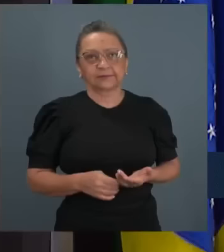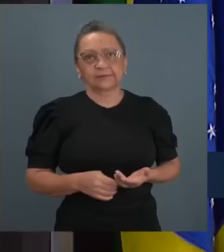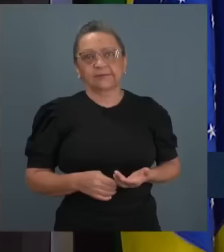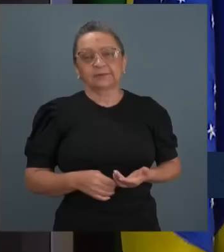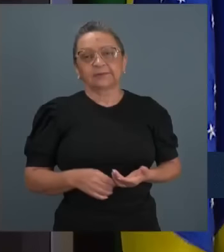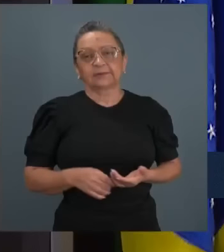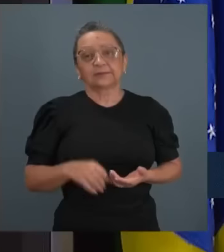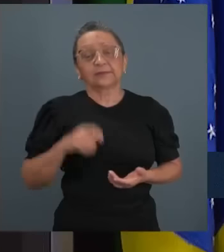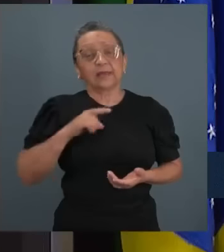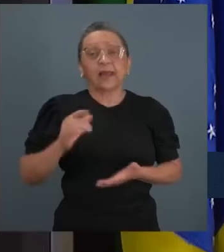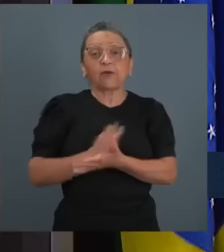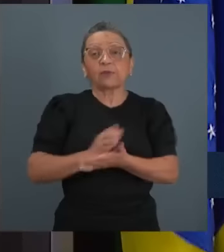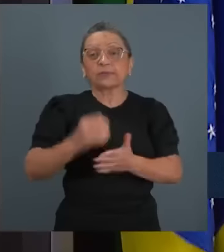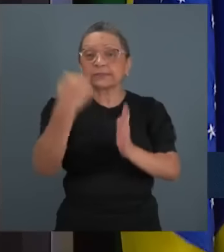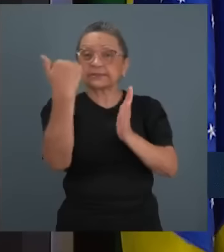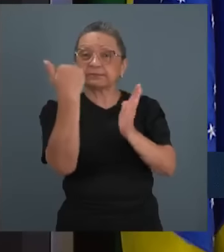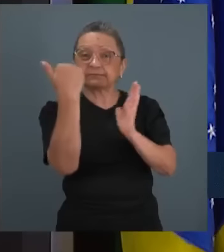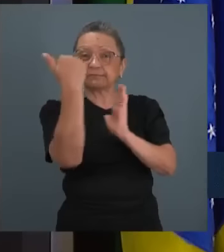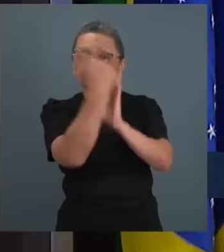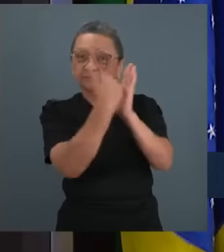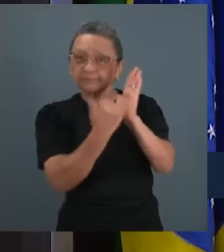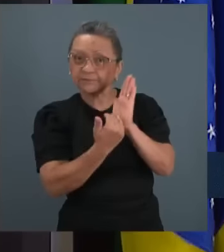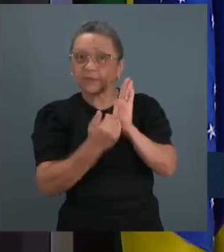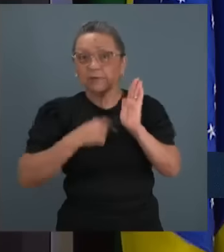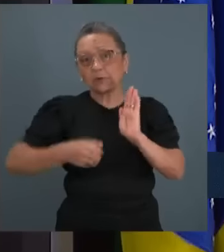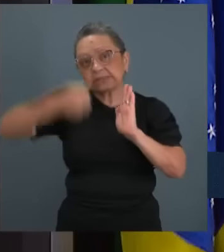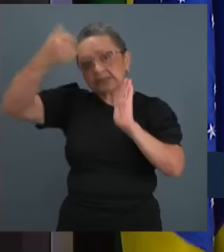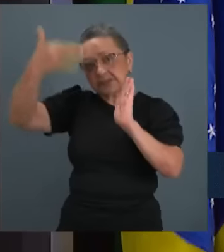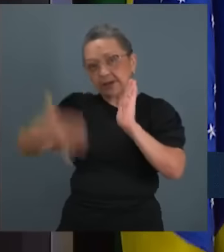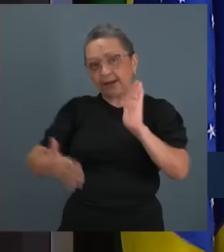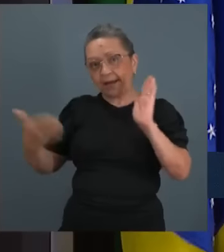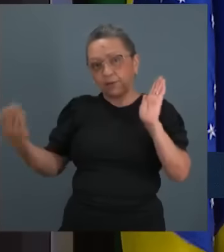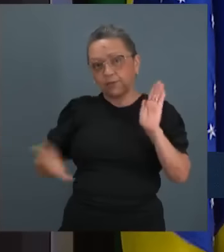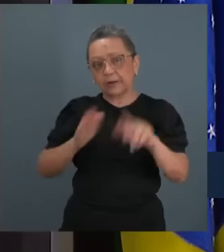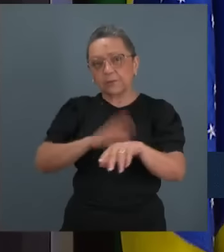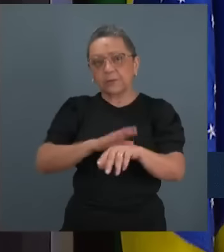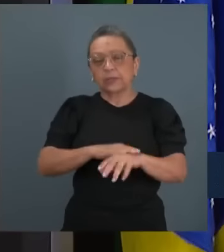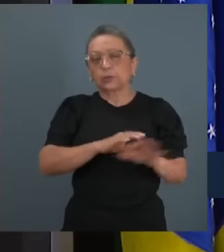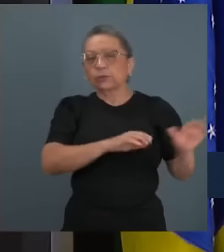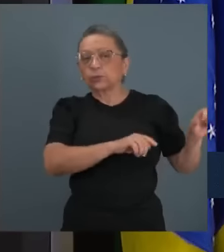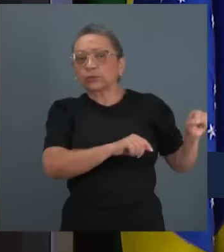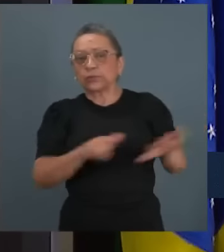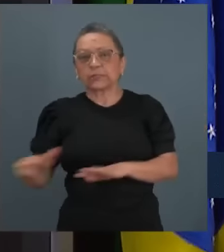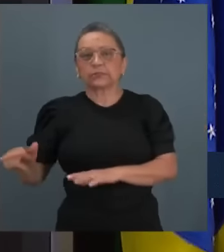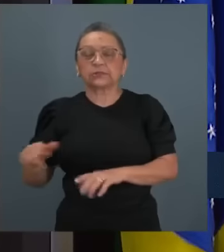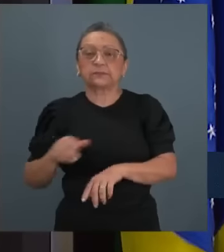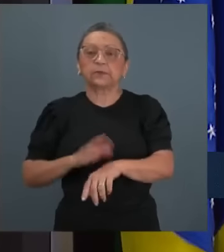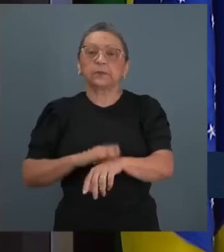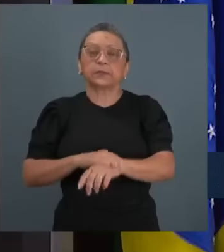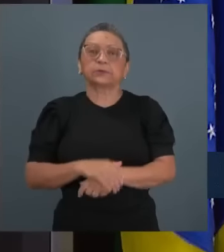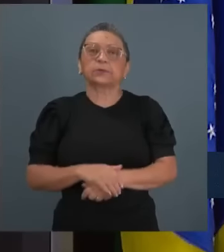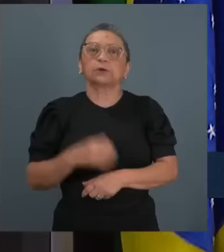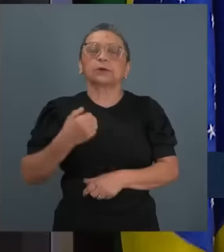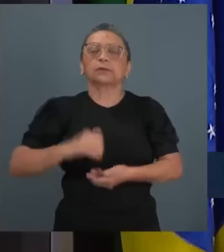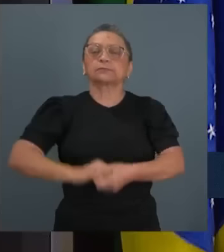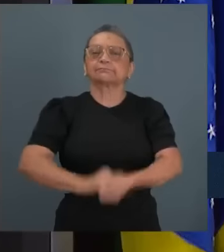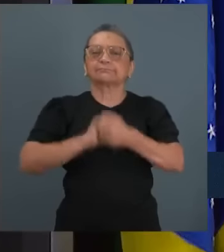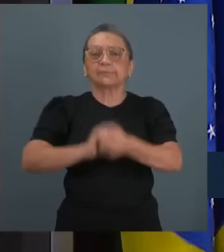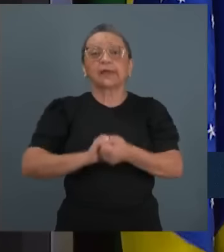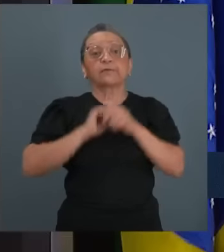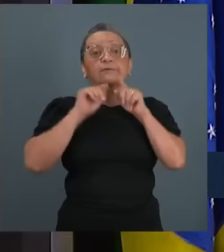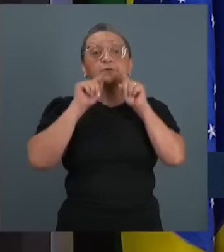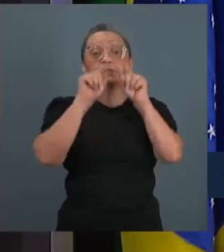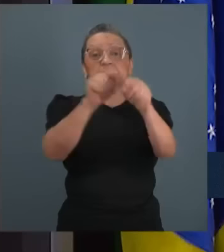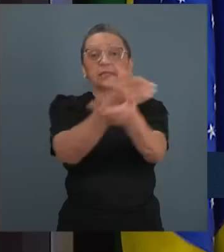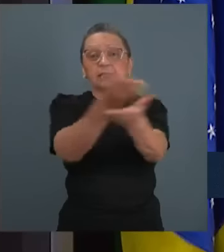algumas das atividades eu vou falar aqui nesse plenário durante esse discurso. Quero saudar você